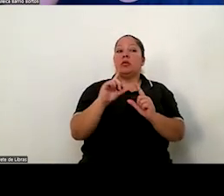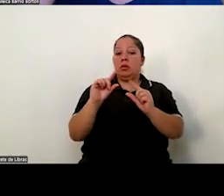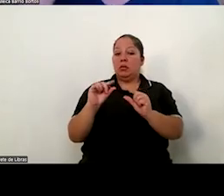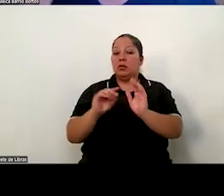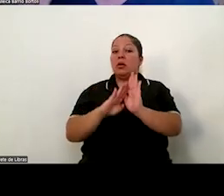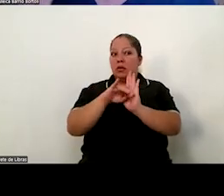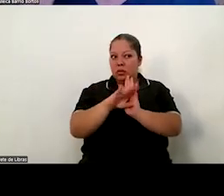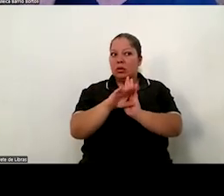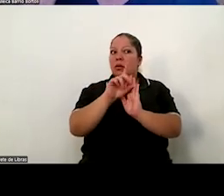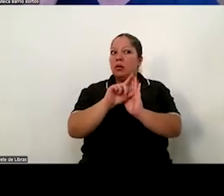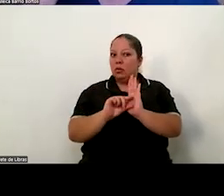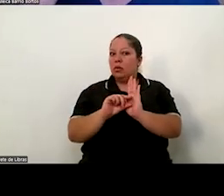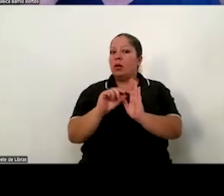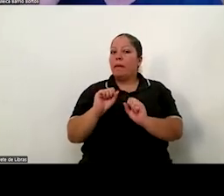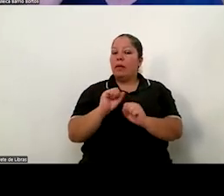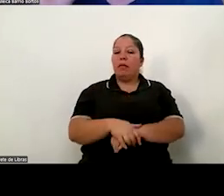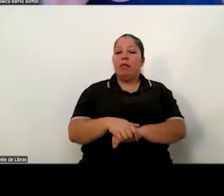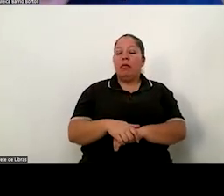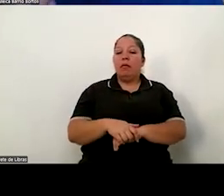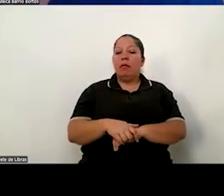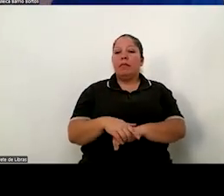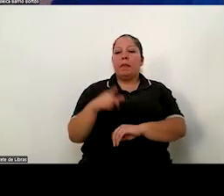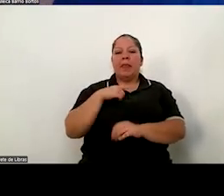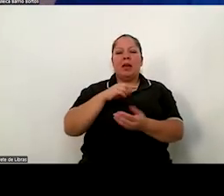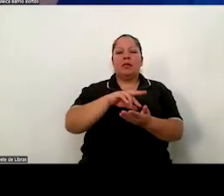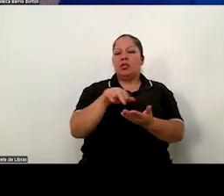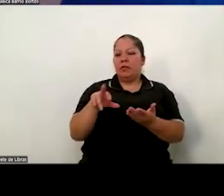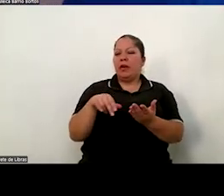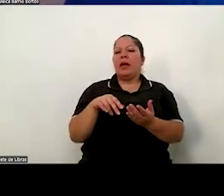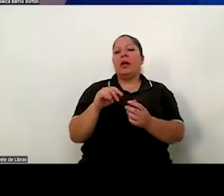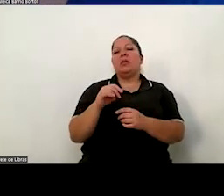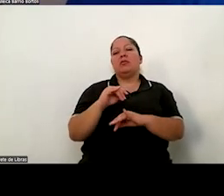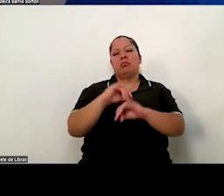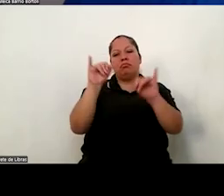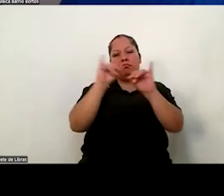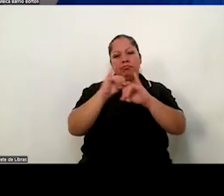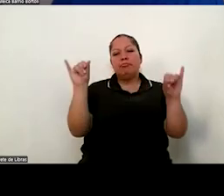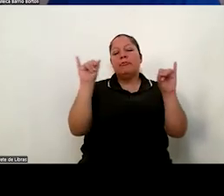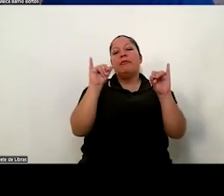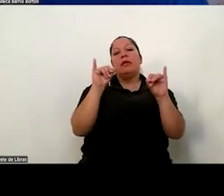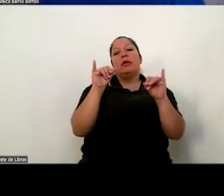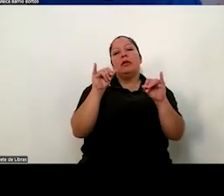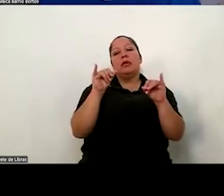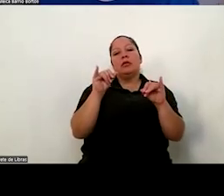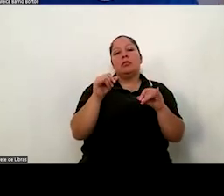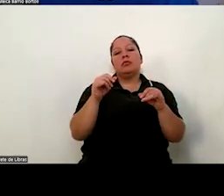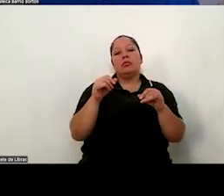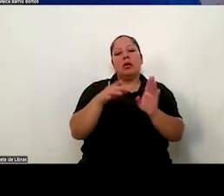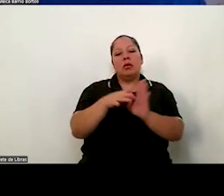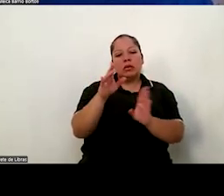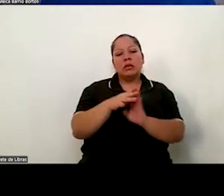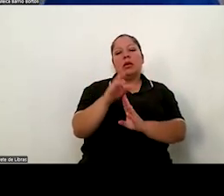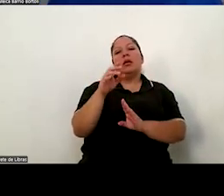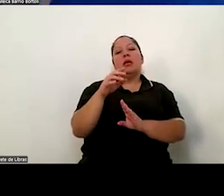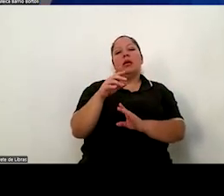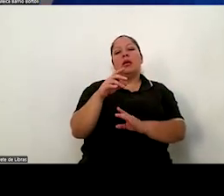coloquei algumas aqui, para parar de fumar. Também não é uma coisa fácil, mas existem vários programas, inclusive no SUS, que pode